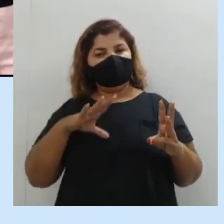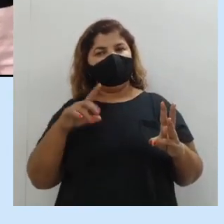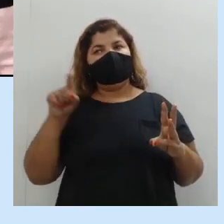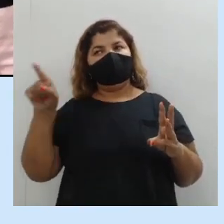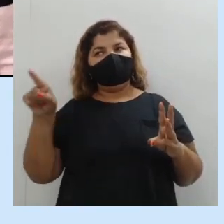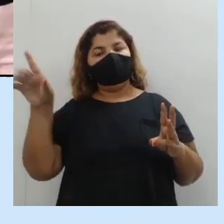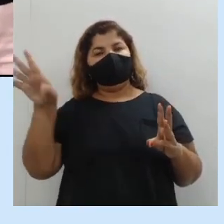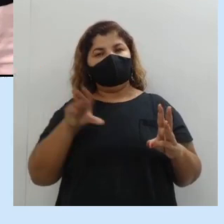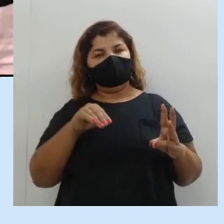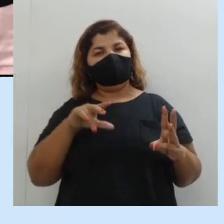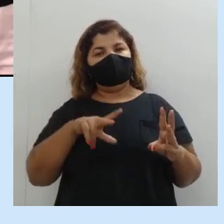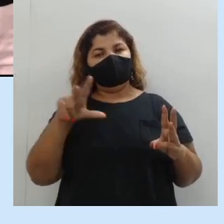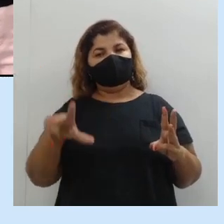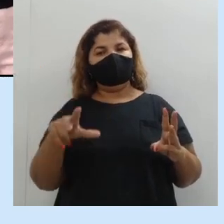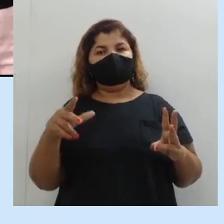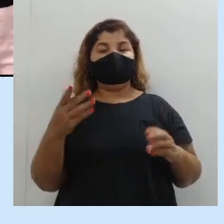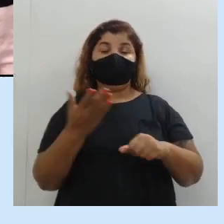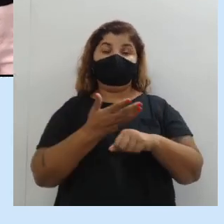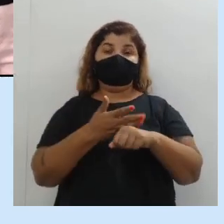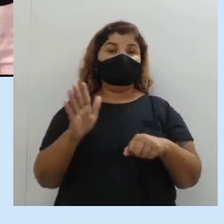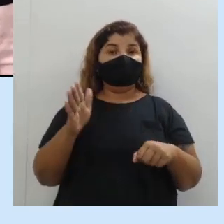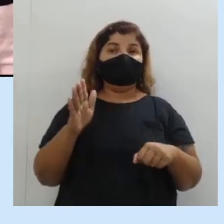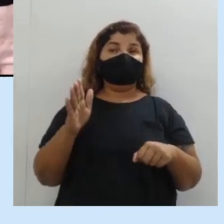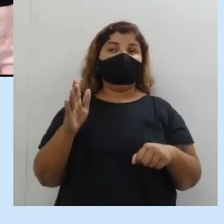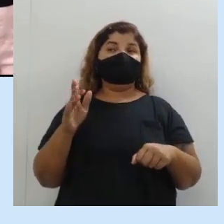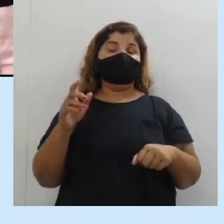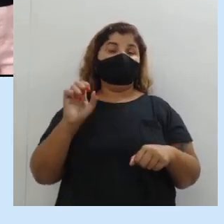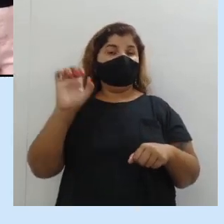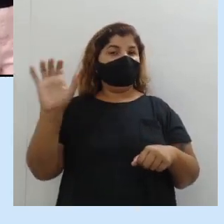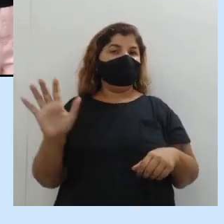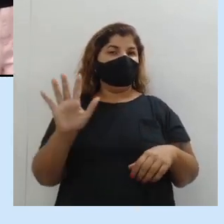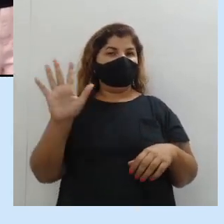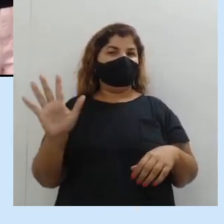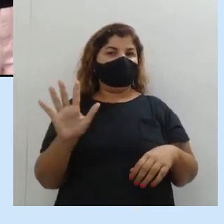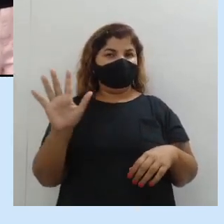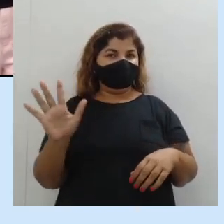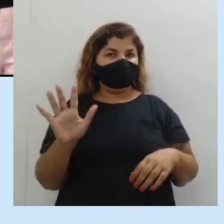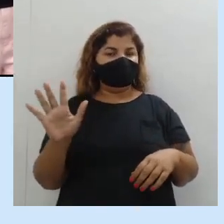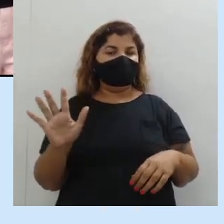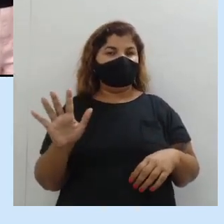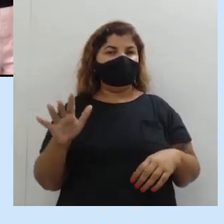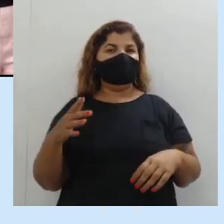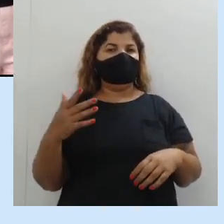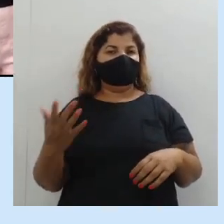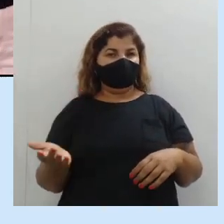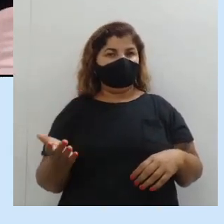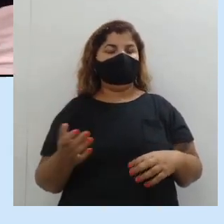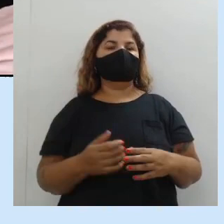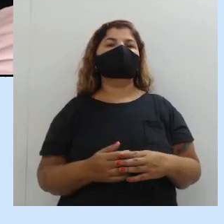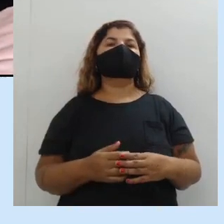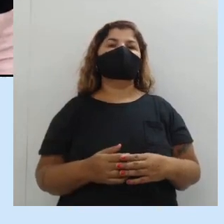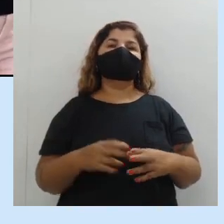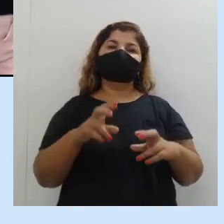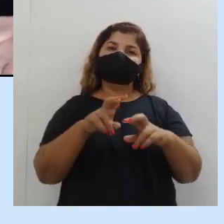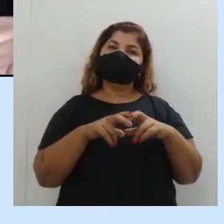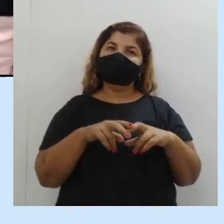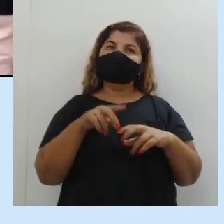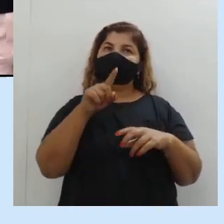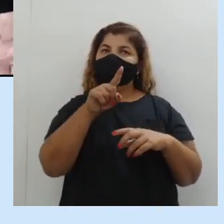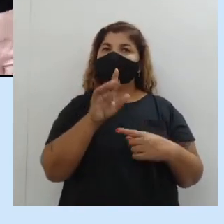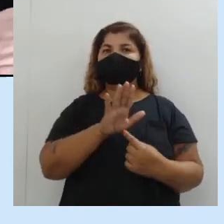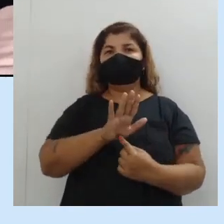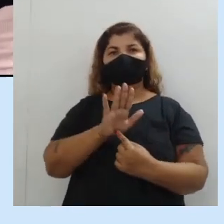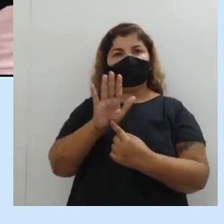língua do colonizador branco europeu, né? Certo? Então, daí ele já mostra